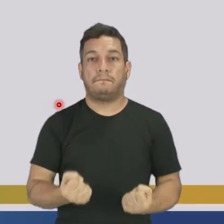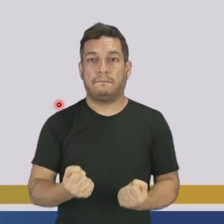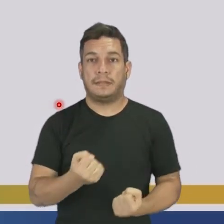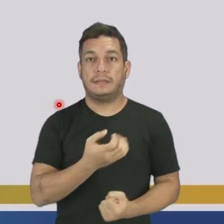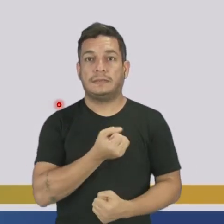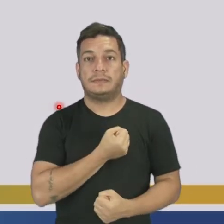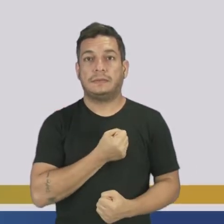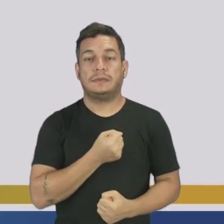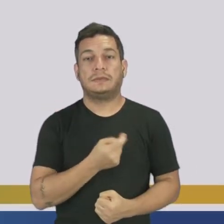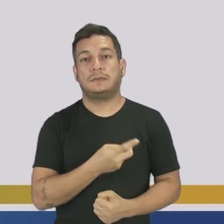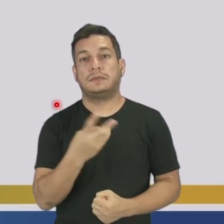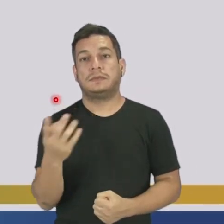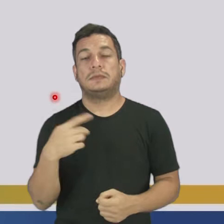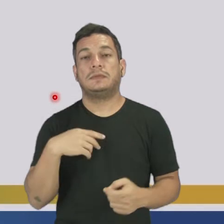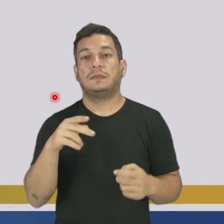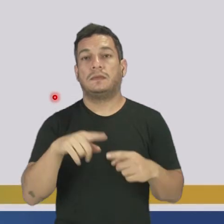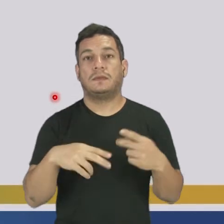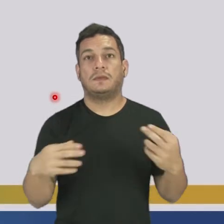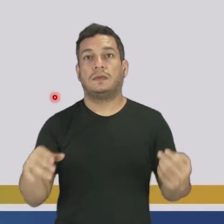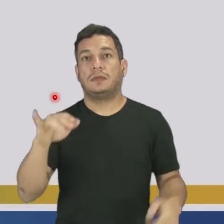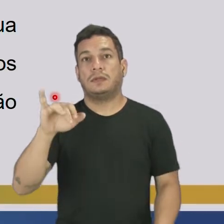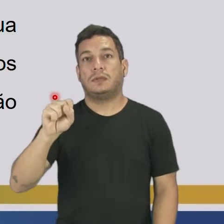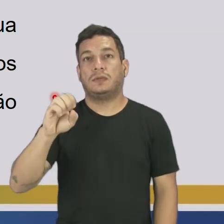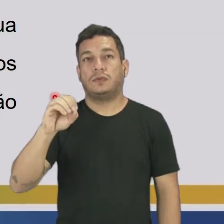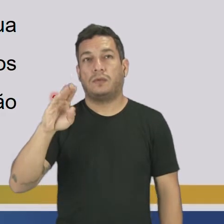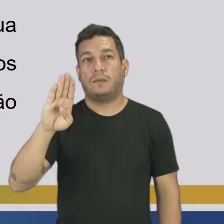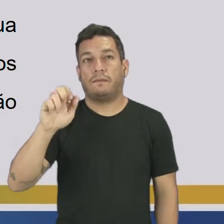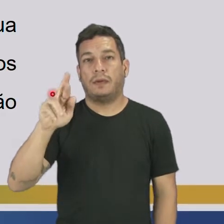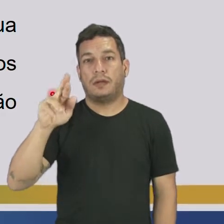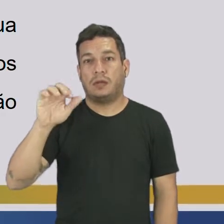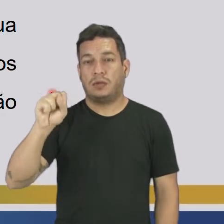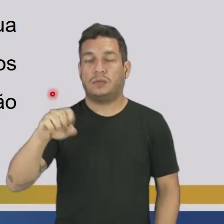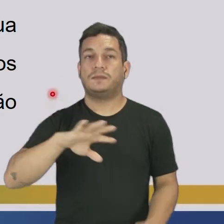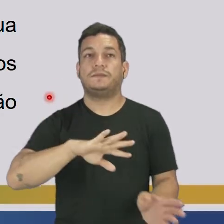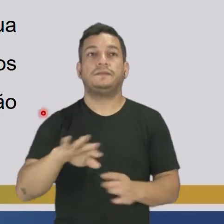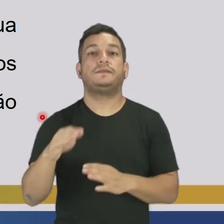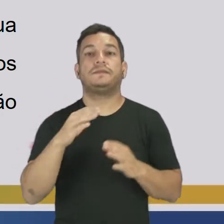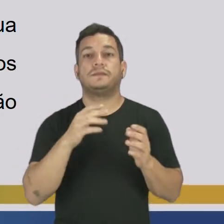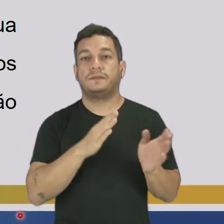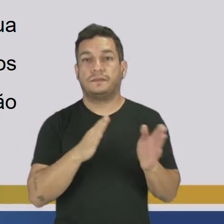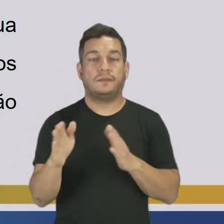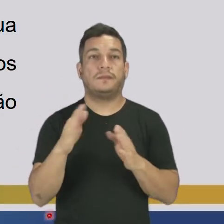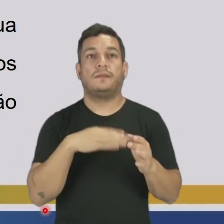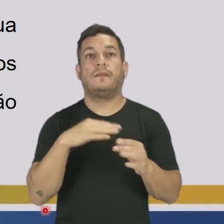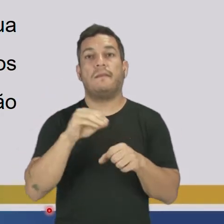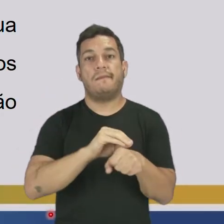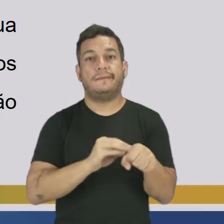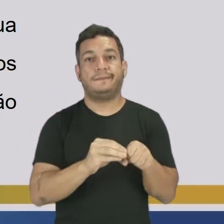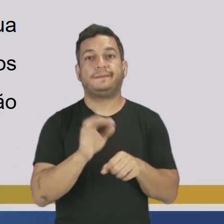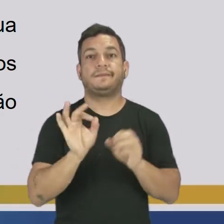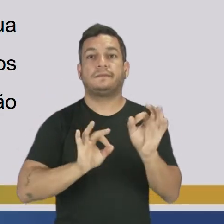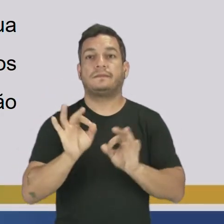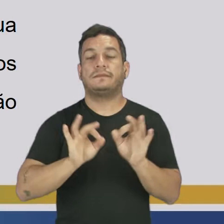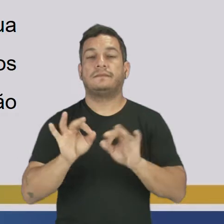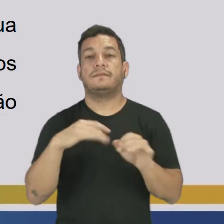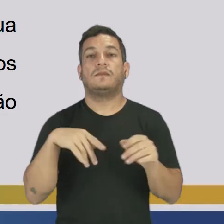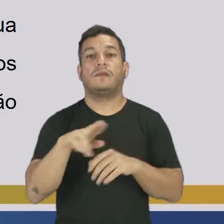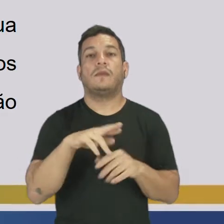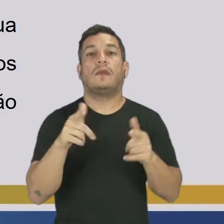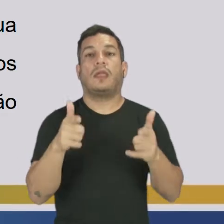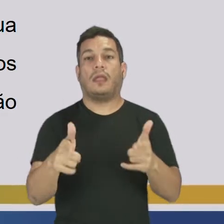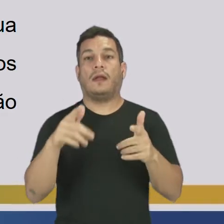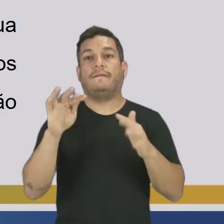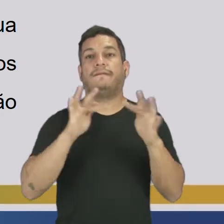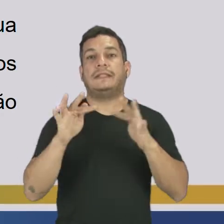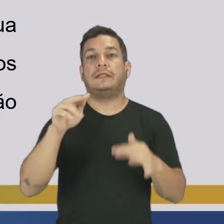esses materiais, nós vamos dar o nome de isóbaros. Mas seguindo aqui, essas partículas elas vão estar organizadas, a gente vai chamar isso de